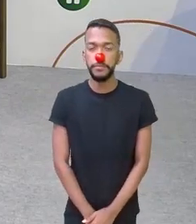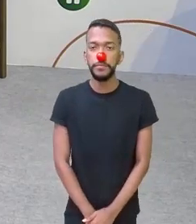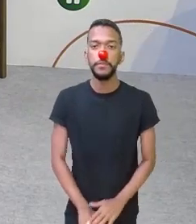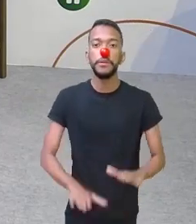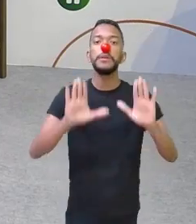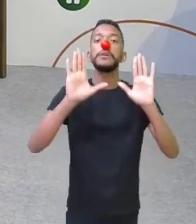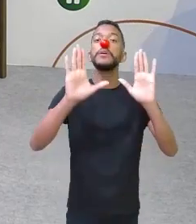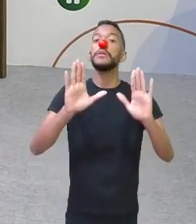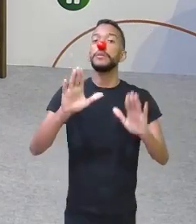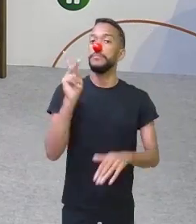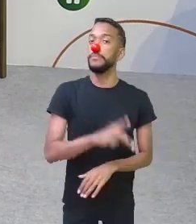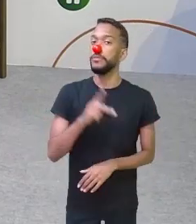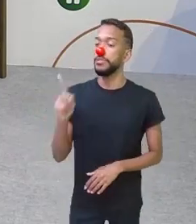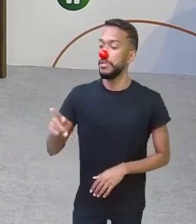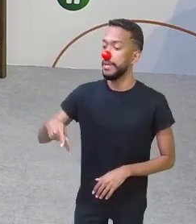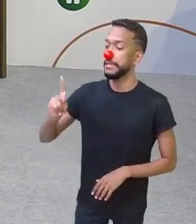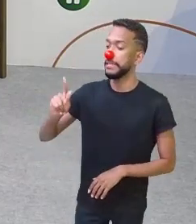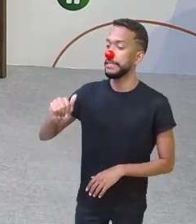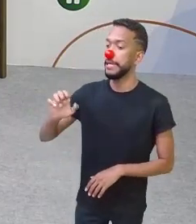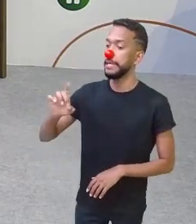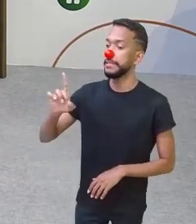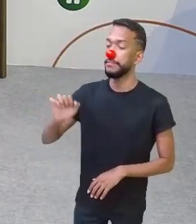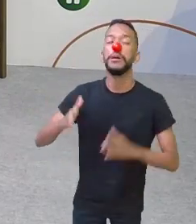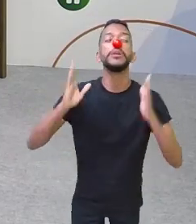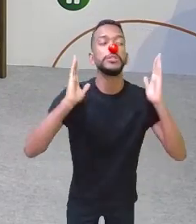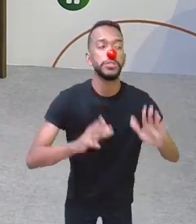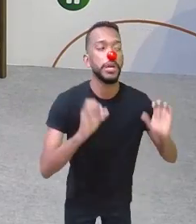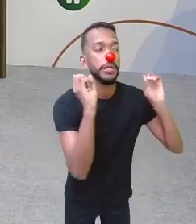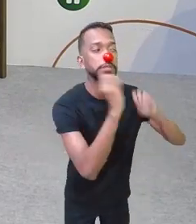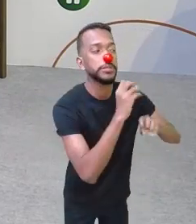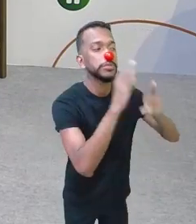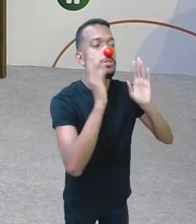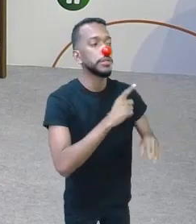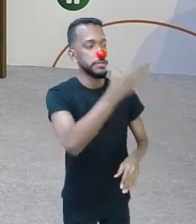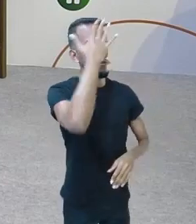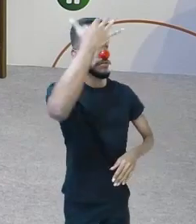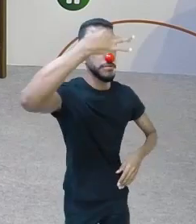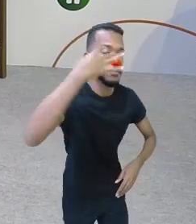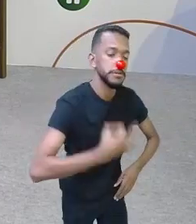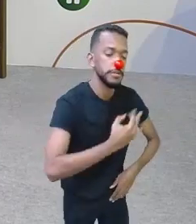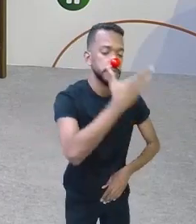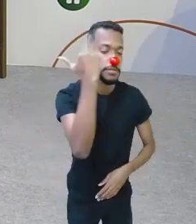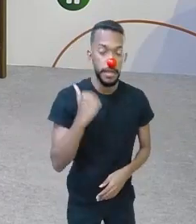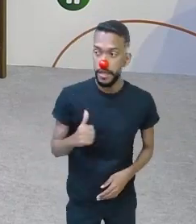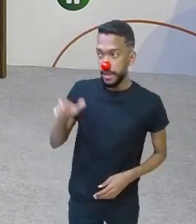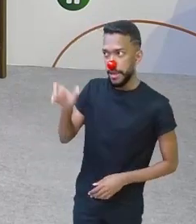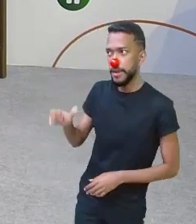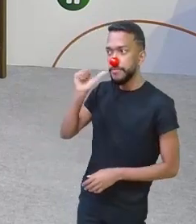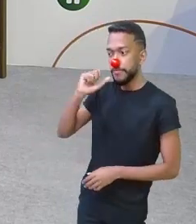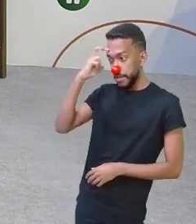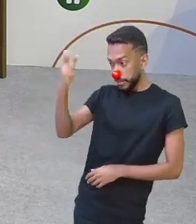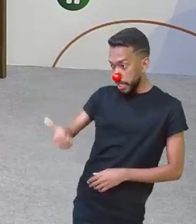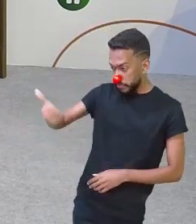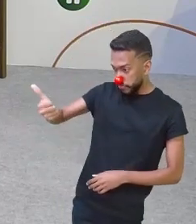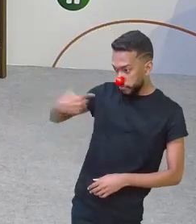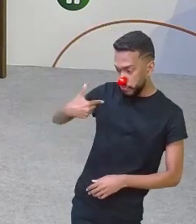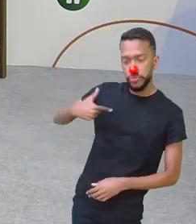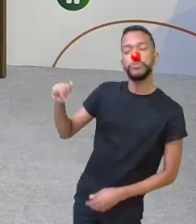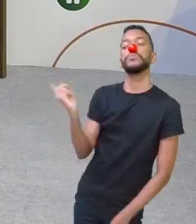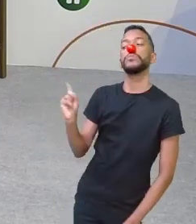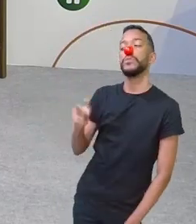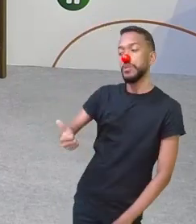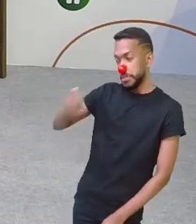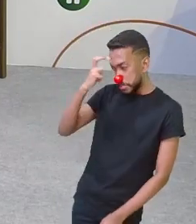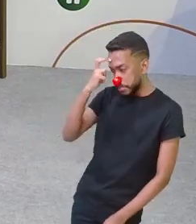Professora Kedma dá aula de matemática e te ensinou. Eu tenho certeza que tu sabe. Ela só não é mais inteligente do que eu, mas é